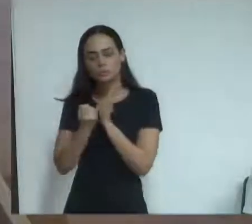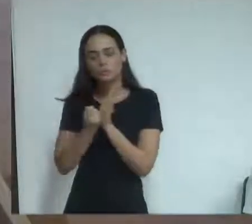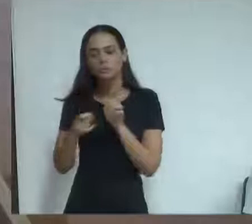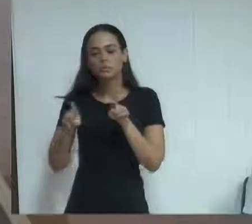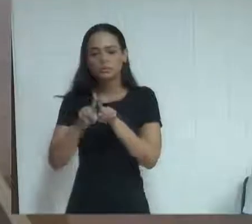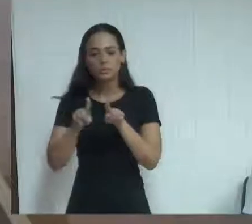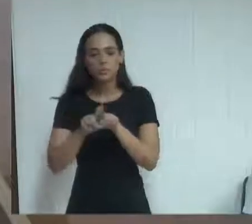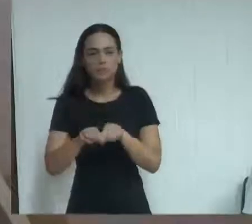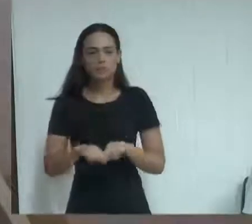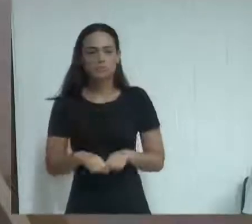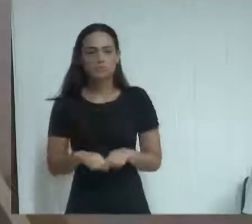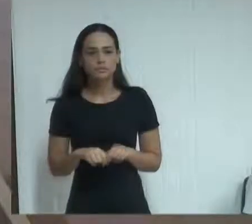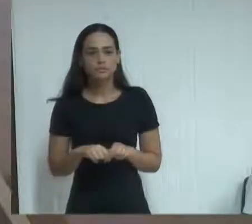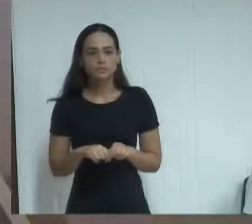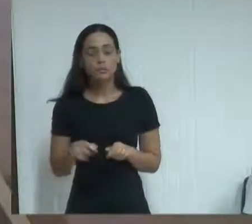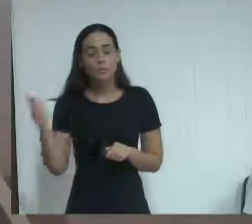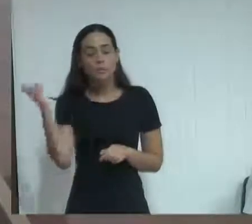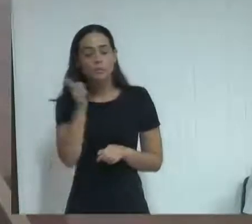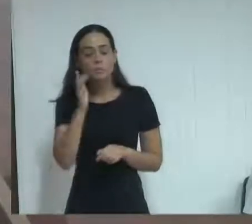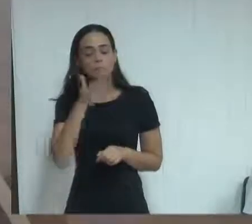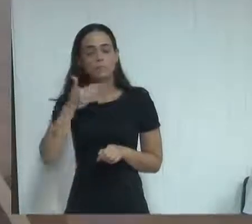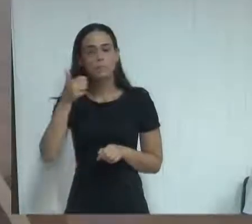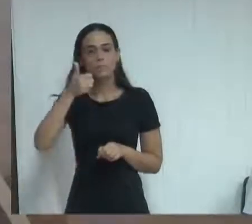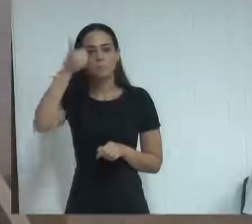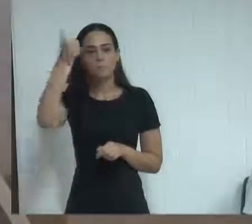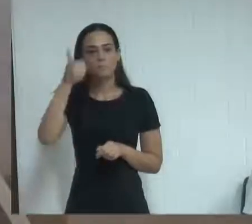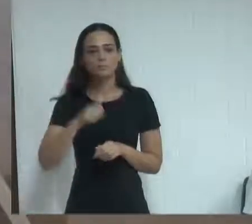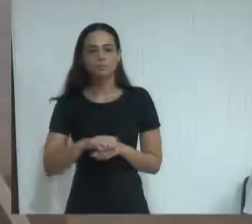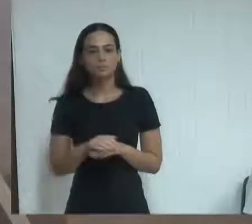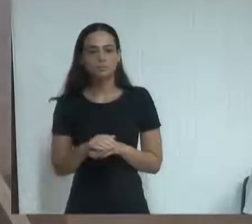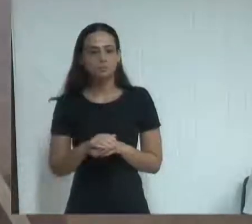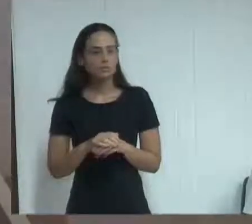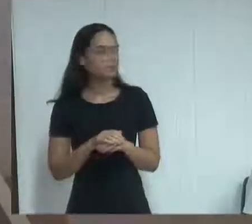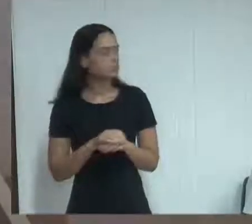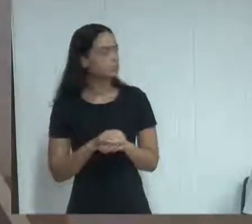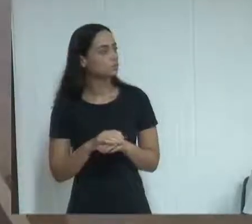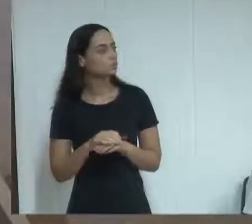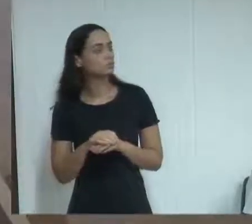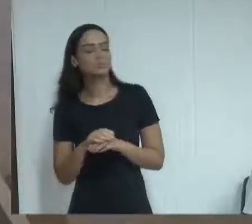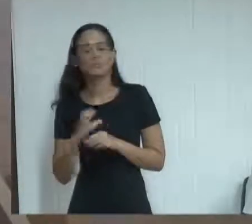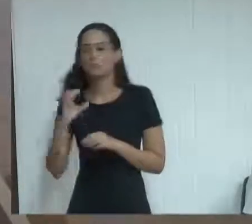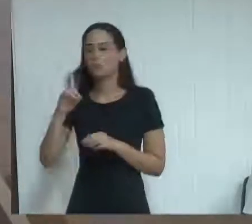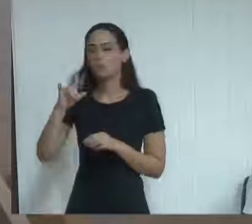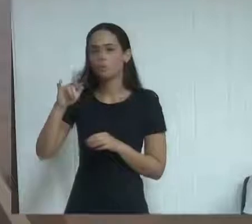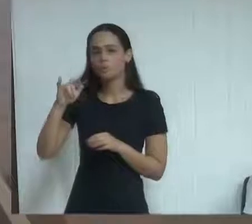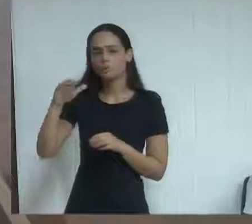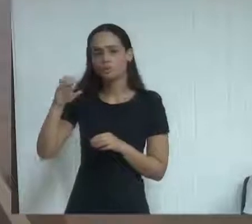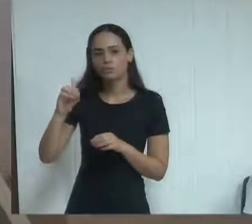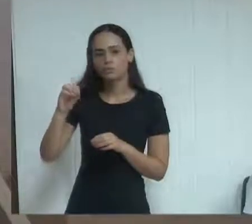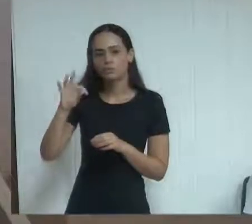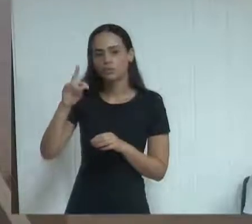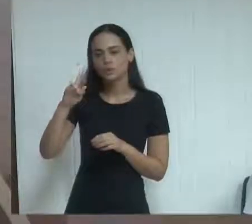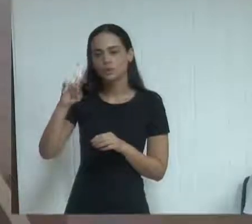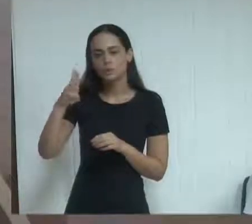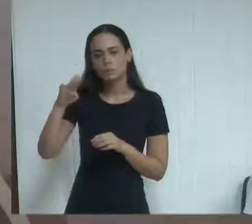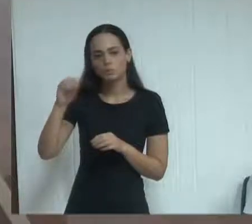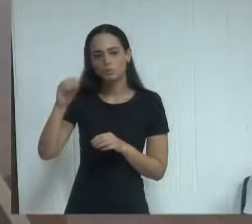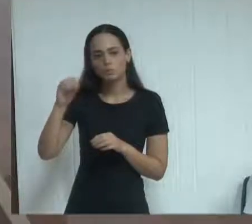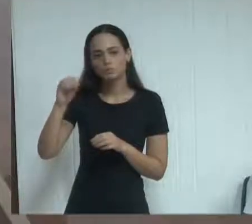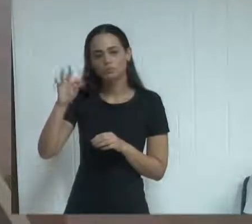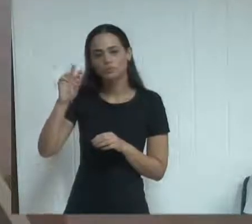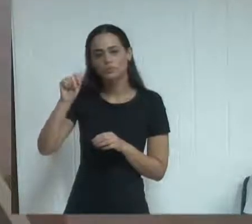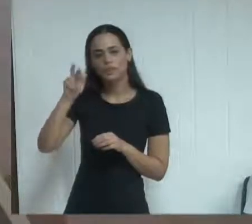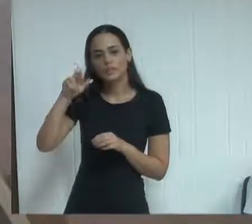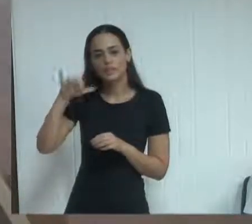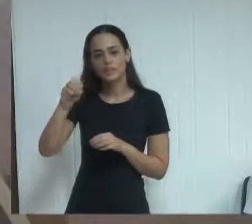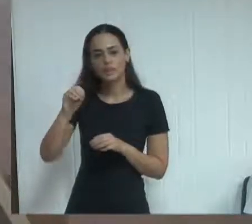talvez possa até melhorar, é o Código Tributário, né, vereadora Ana? É isso, né? O Código Tributário. Eu concordo plenamente. É o que nós não estamos discutindo agora, estamos discutindo aqui